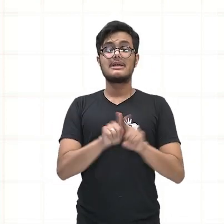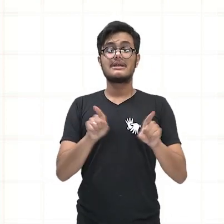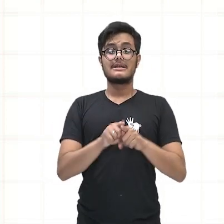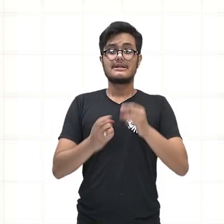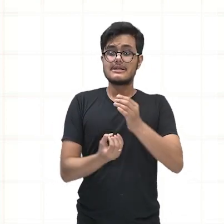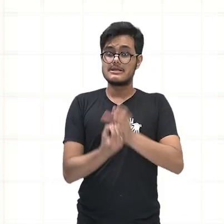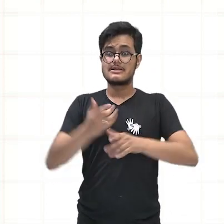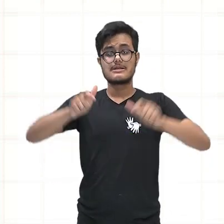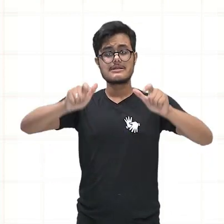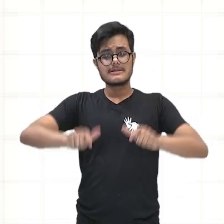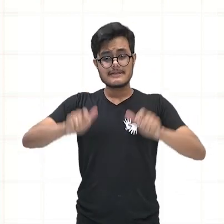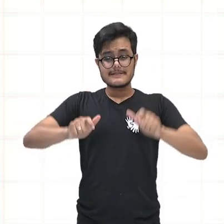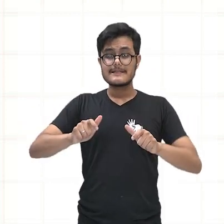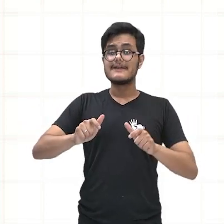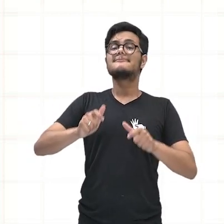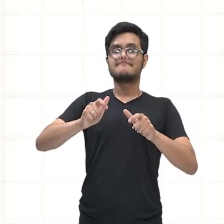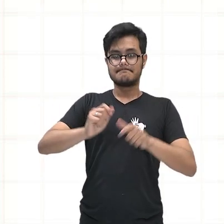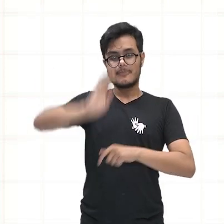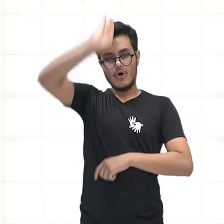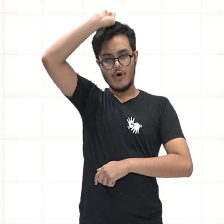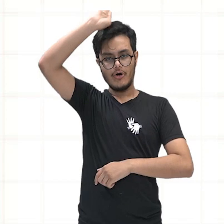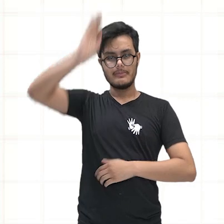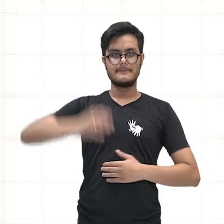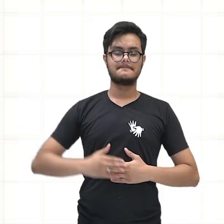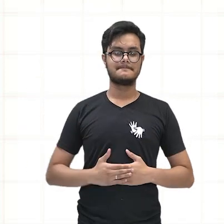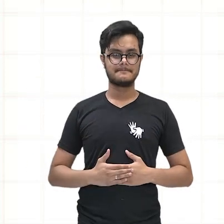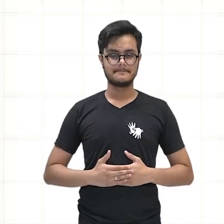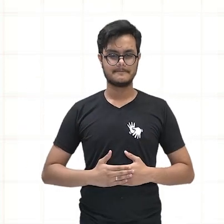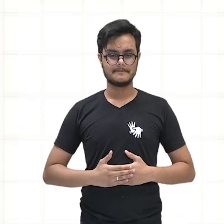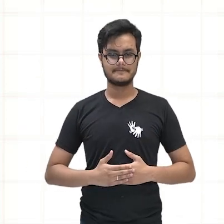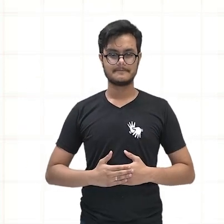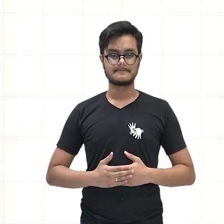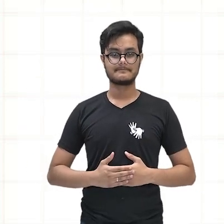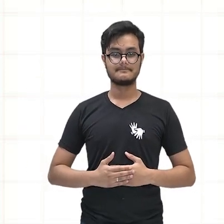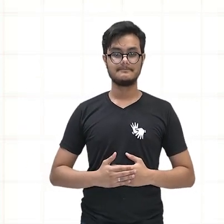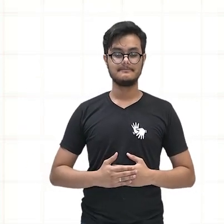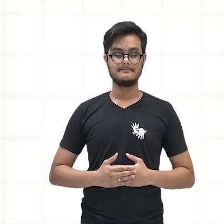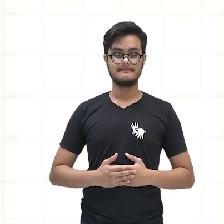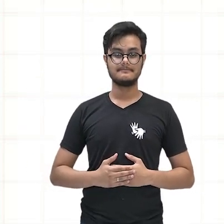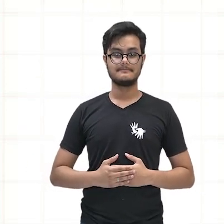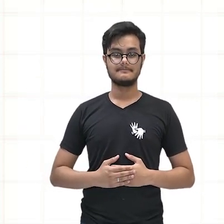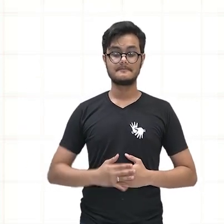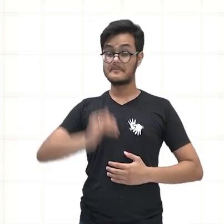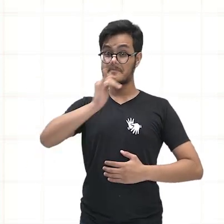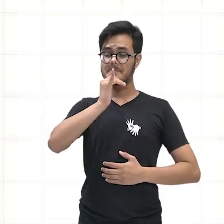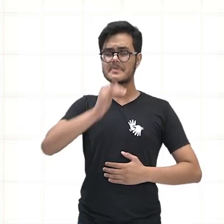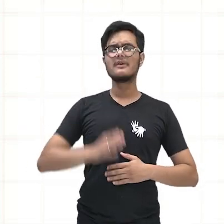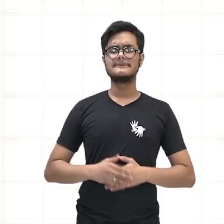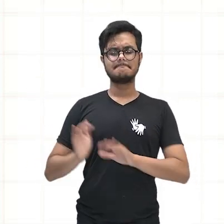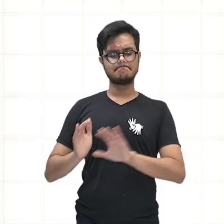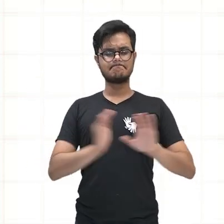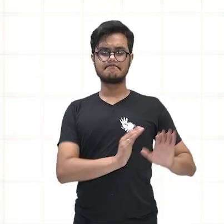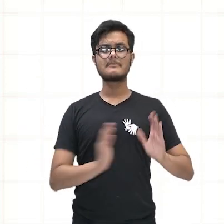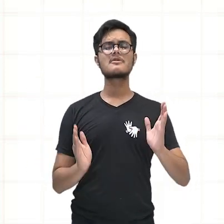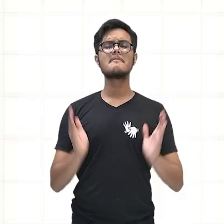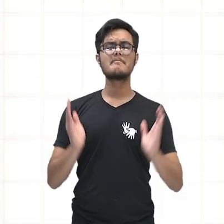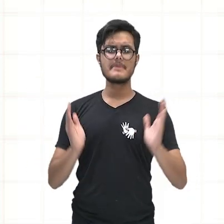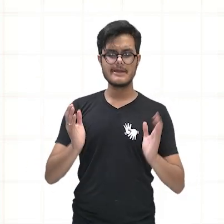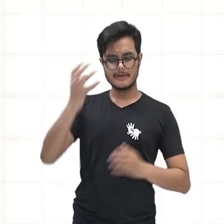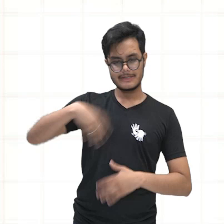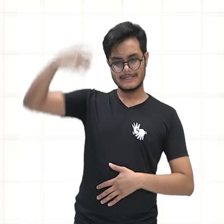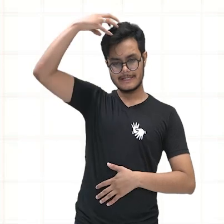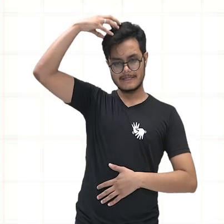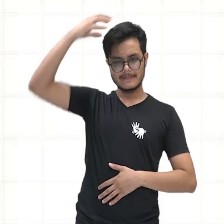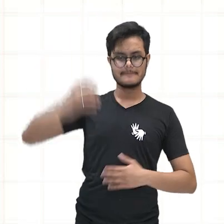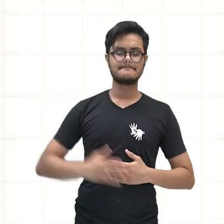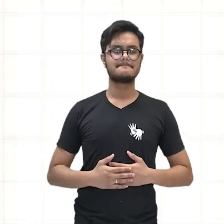a fundação da cidade de Roma certo e aí nós vamos ter o período da monarquia né o